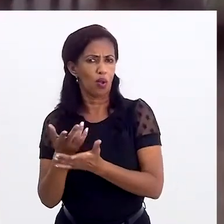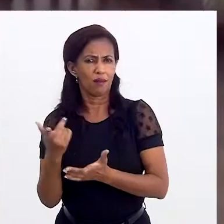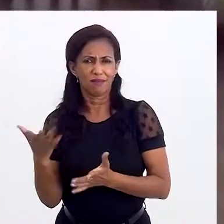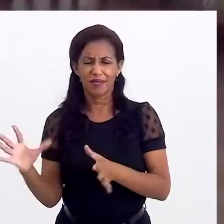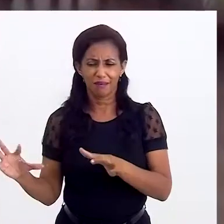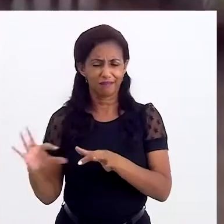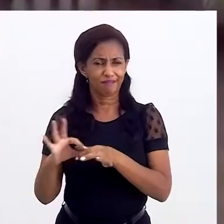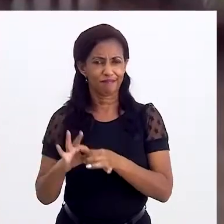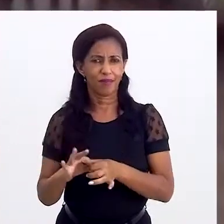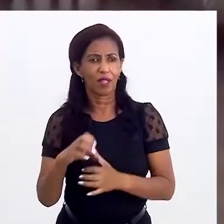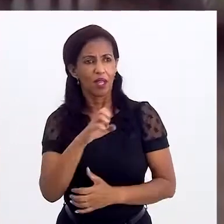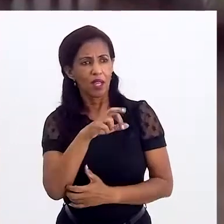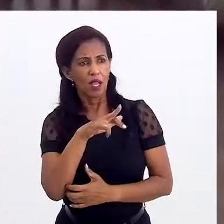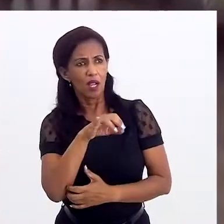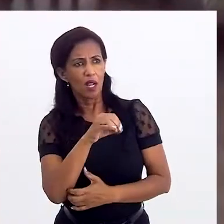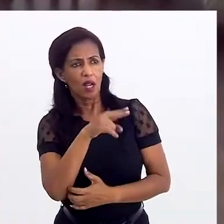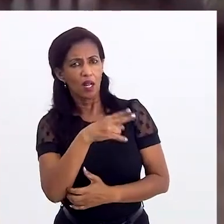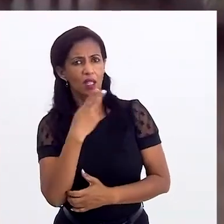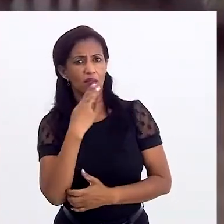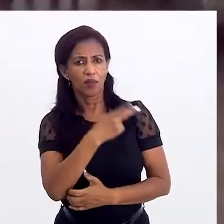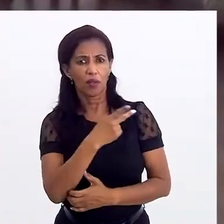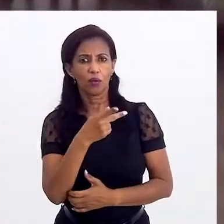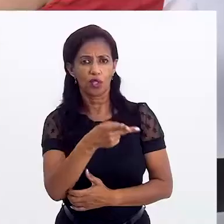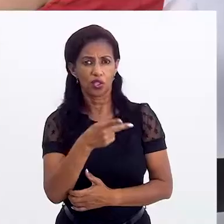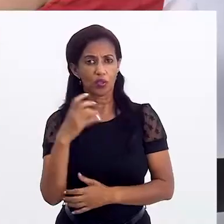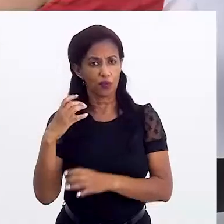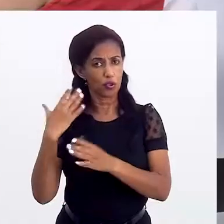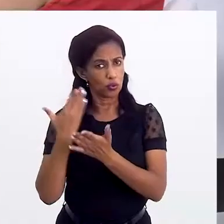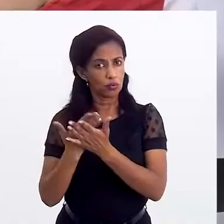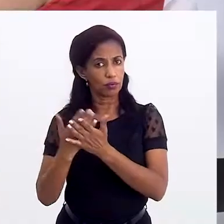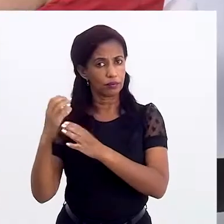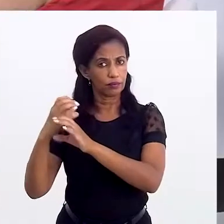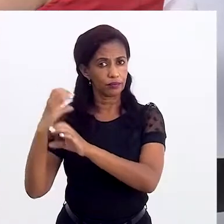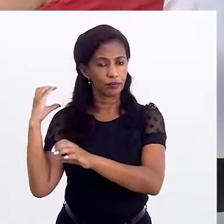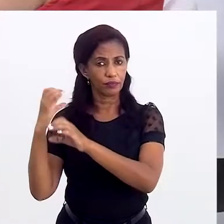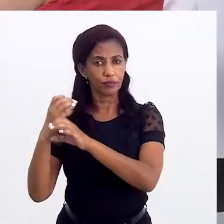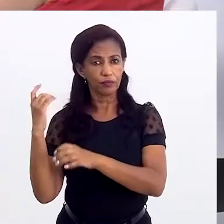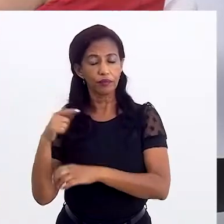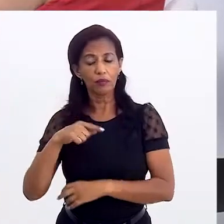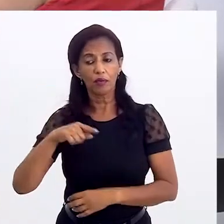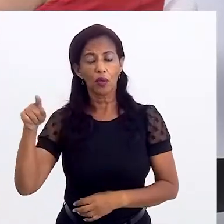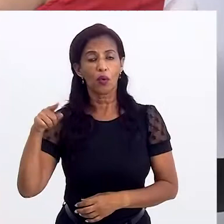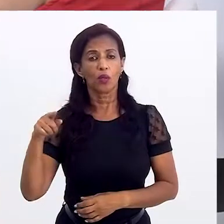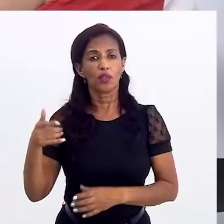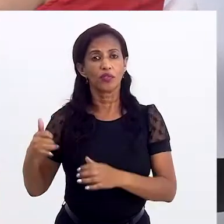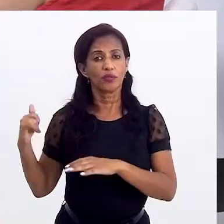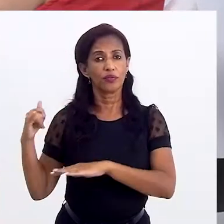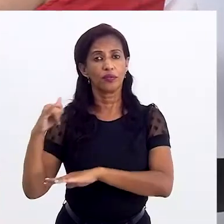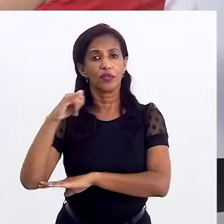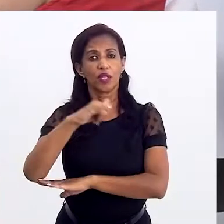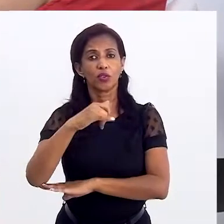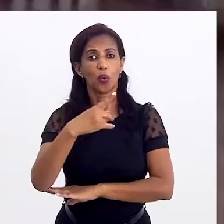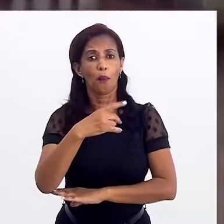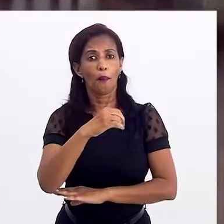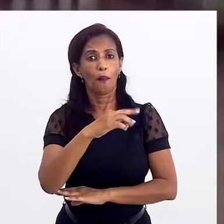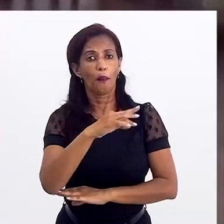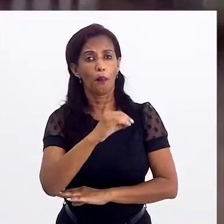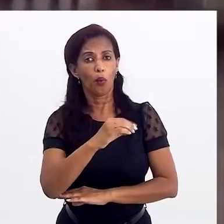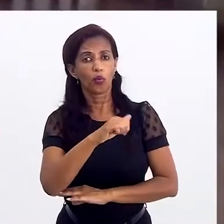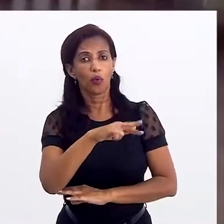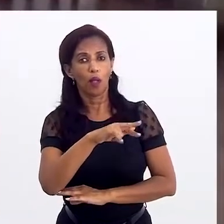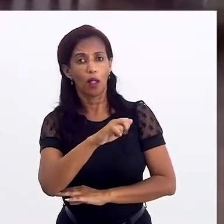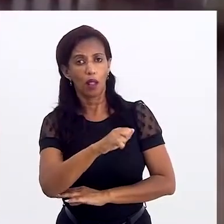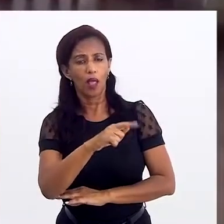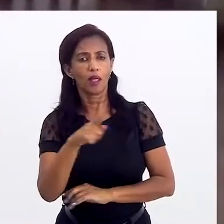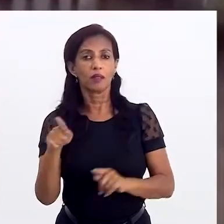muito fundamental, sabe? O Cleiton estava falando um pouco que a gente foi fazer engenharia, a gente quando foi para Porto Alegre para fazer